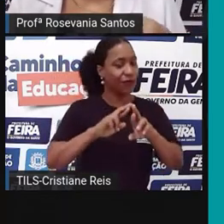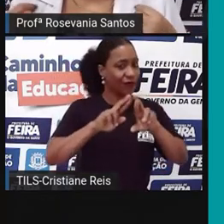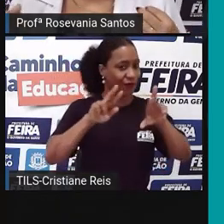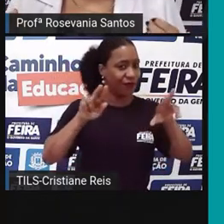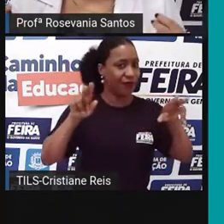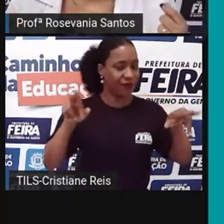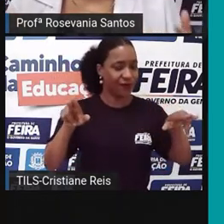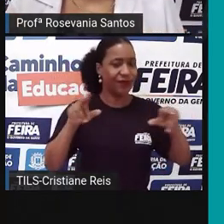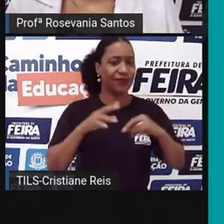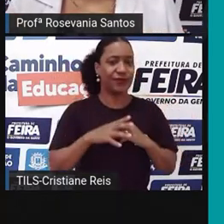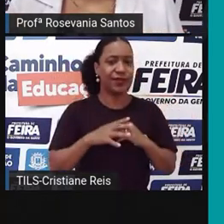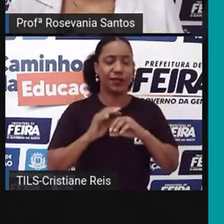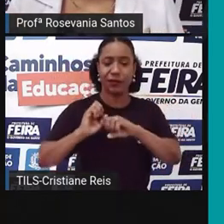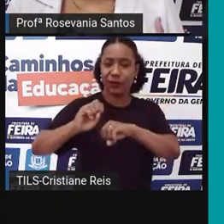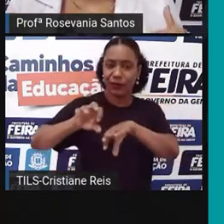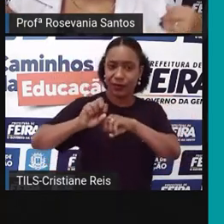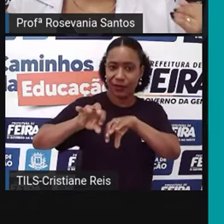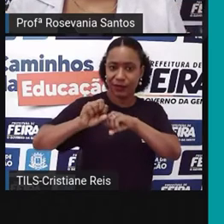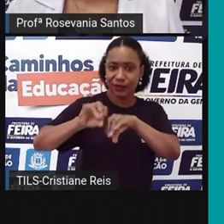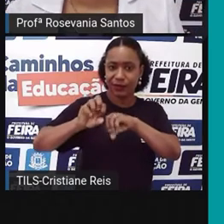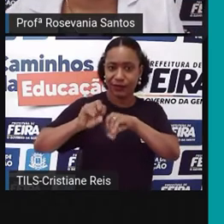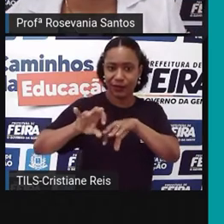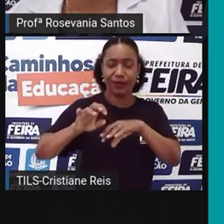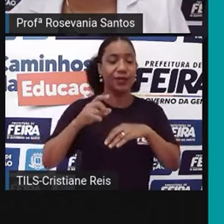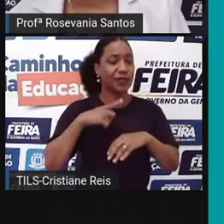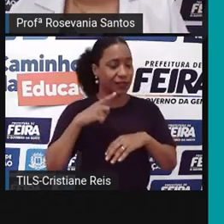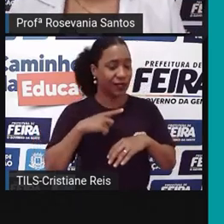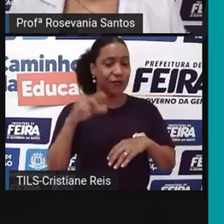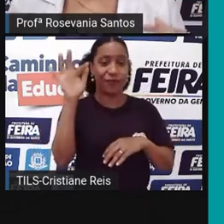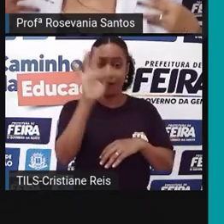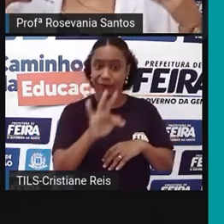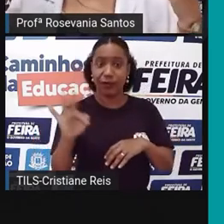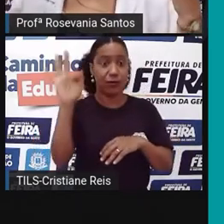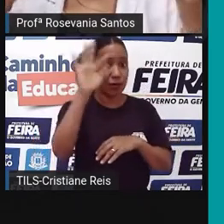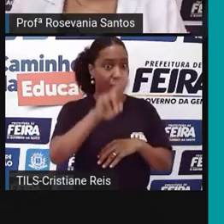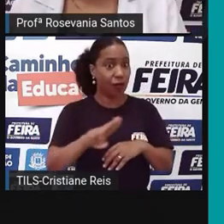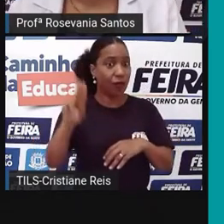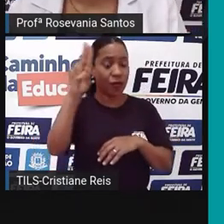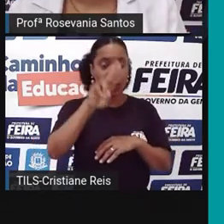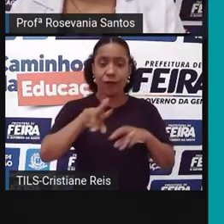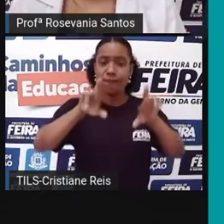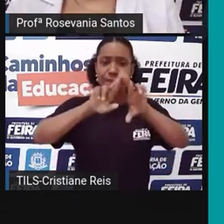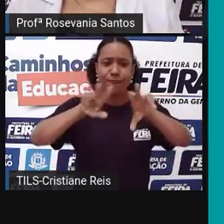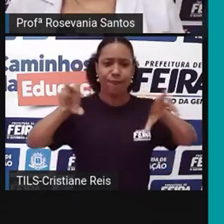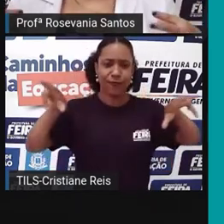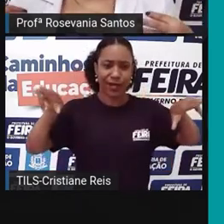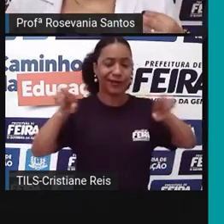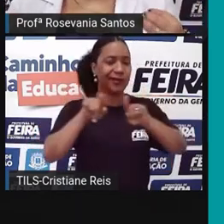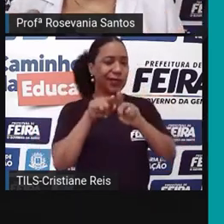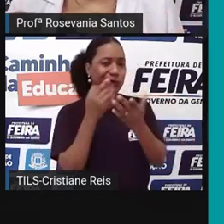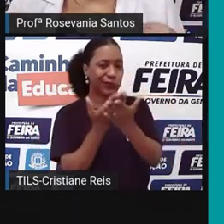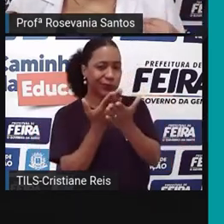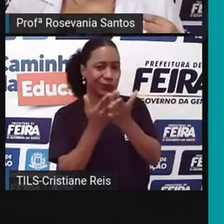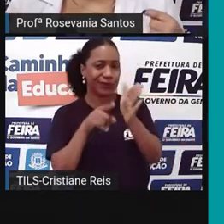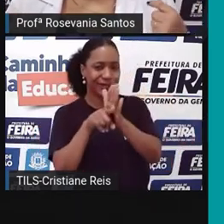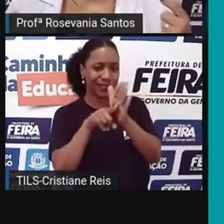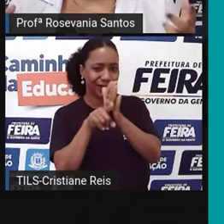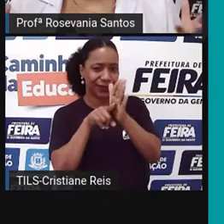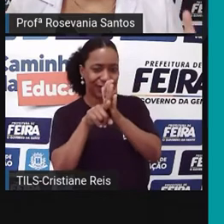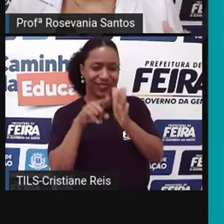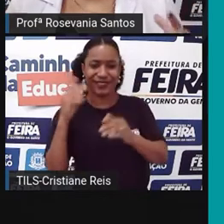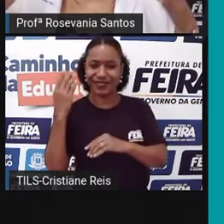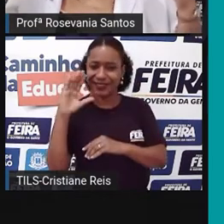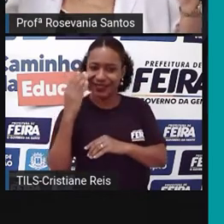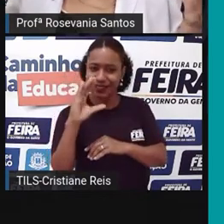na parte, né, educacional, nós temos as maiores universidades aí, temos vários cientistas também, né, na parte, né,